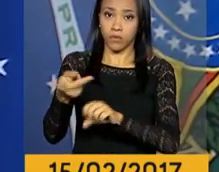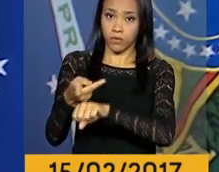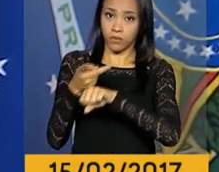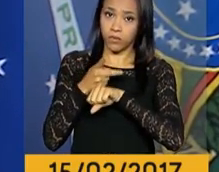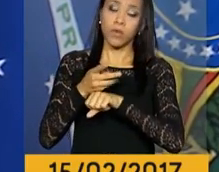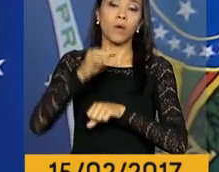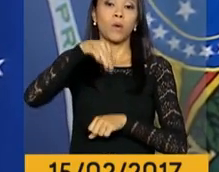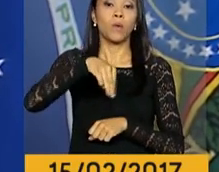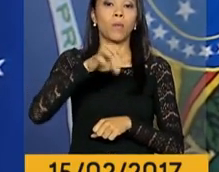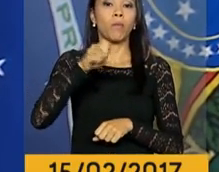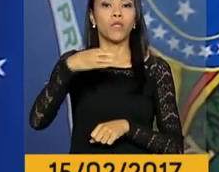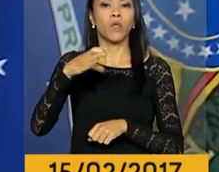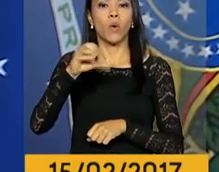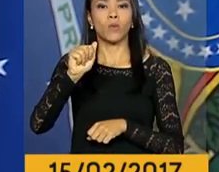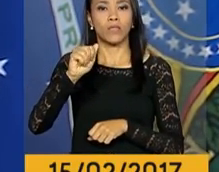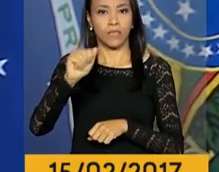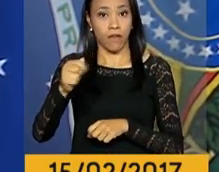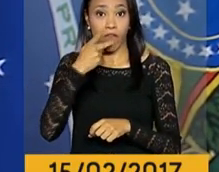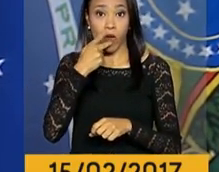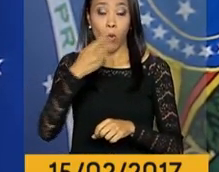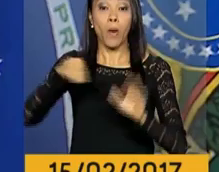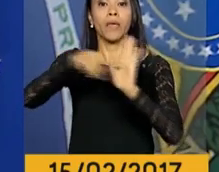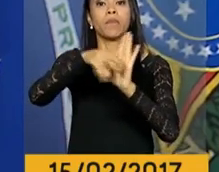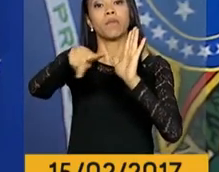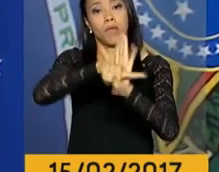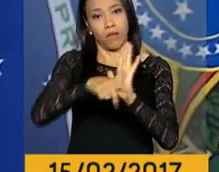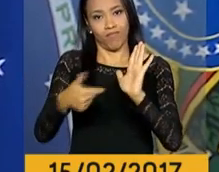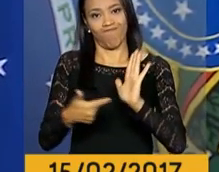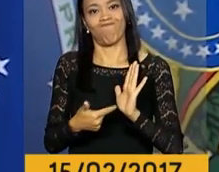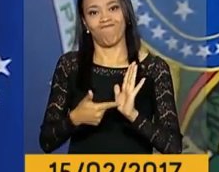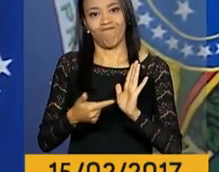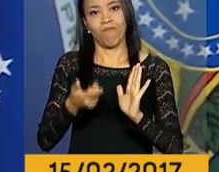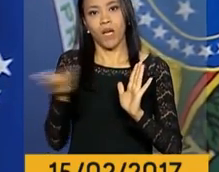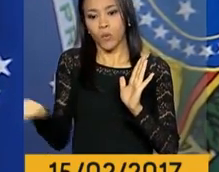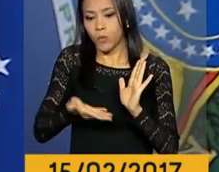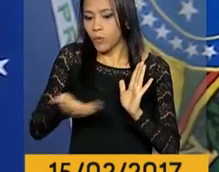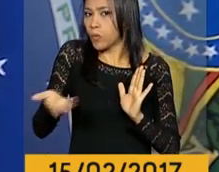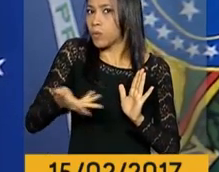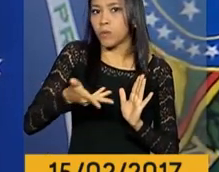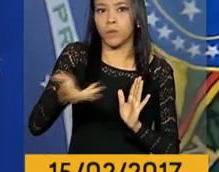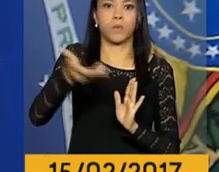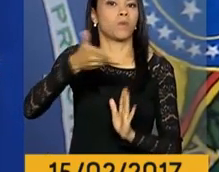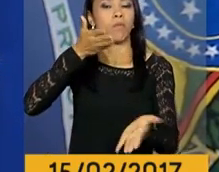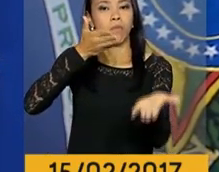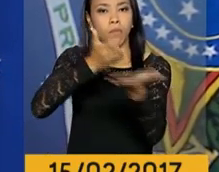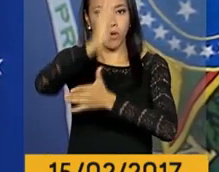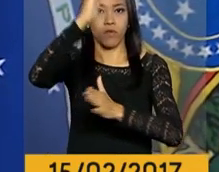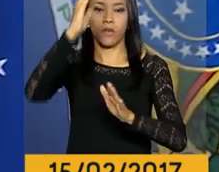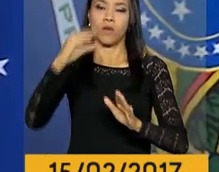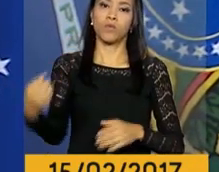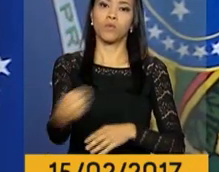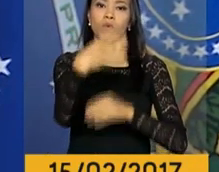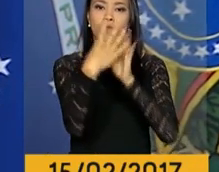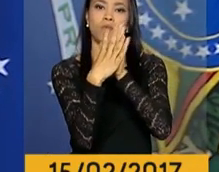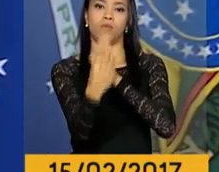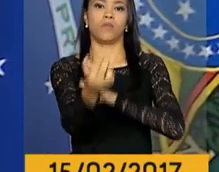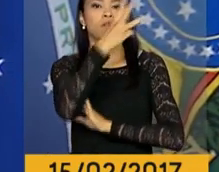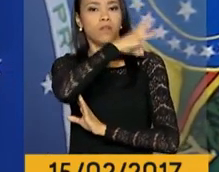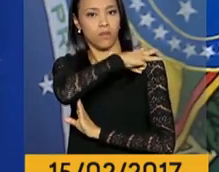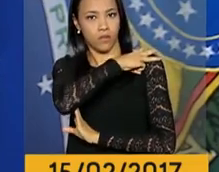trouxe a hipótese de uma medida provisória para agilizar a aprovação da reforma do ensino médio. E assim